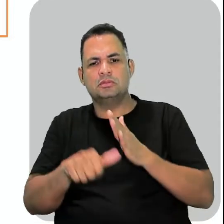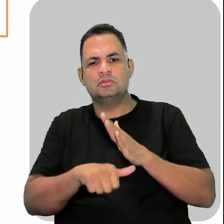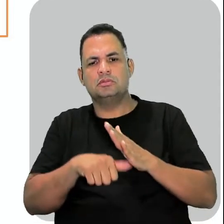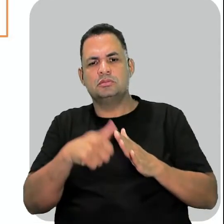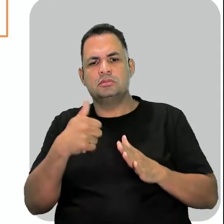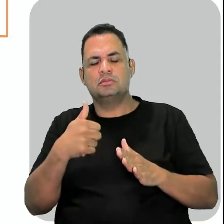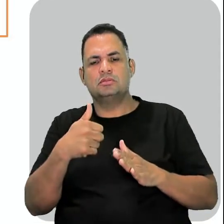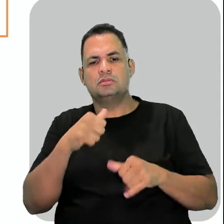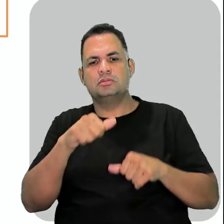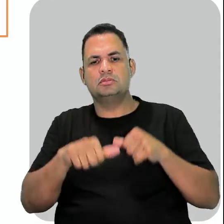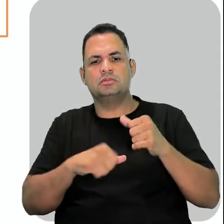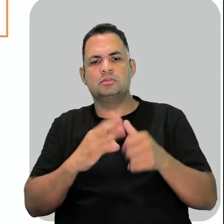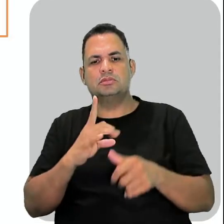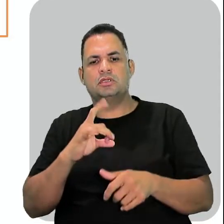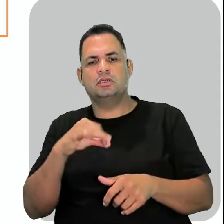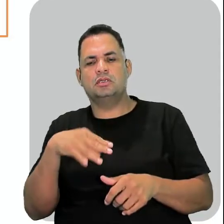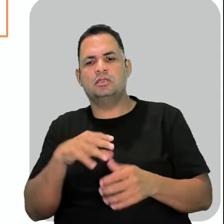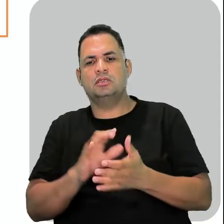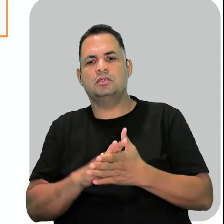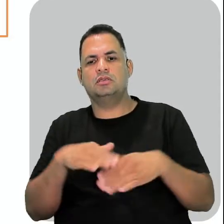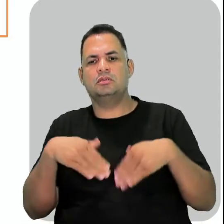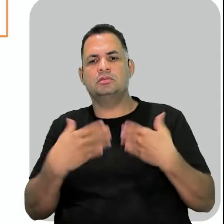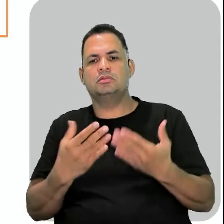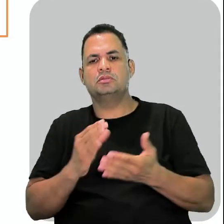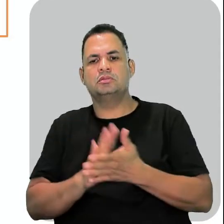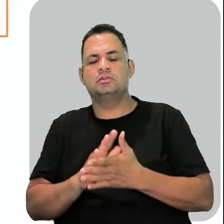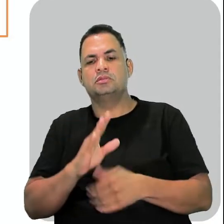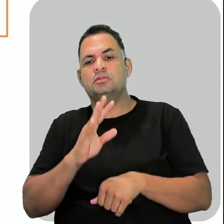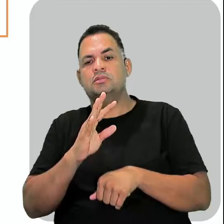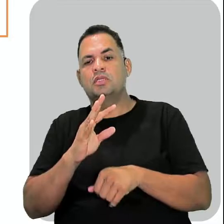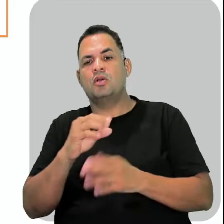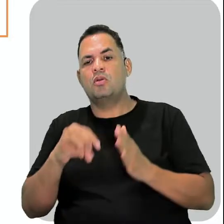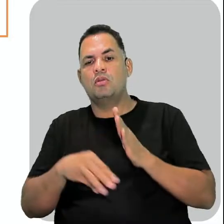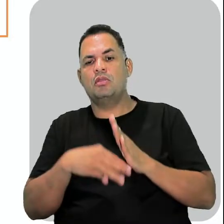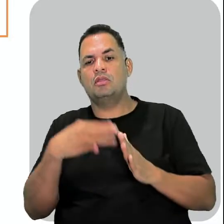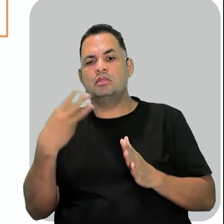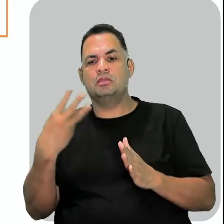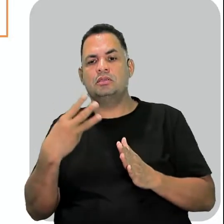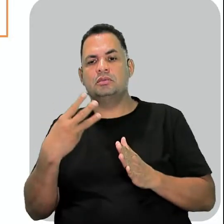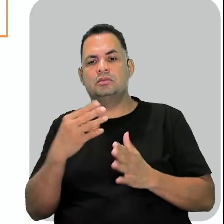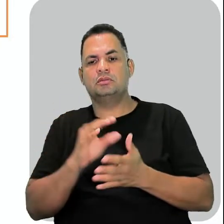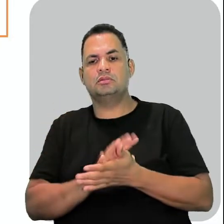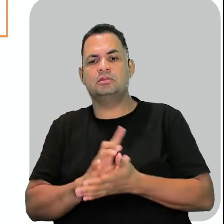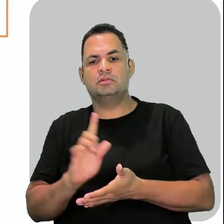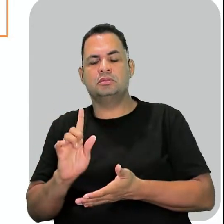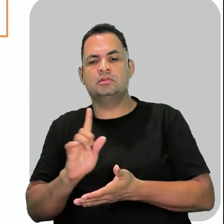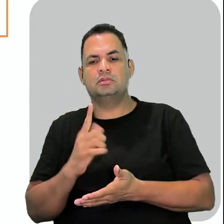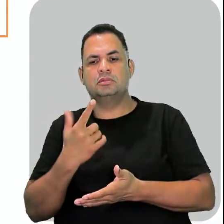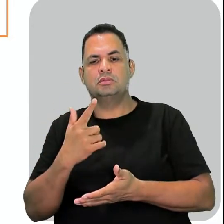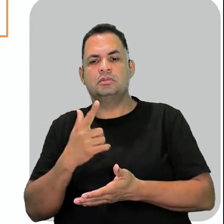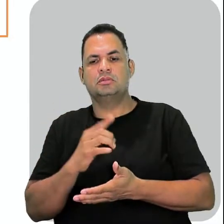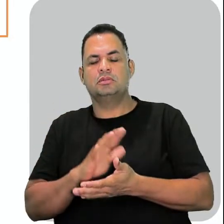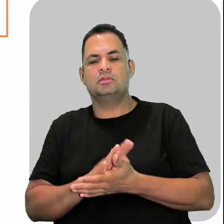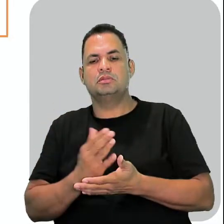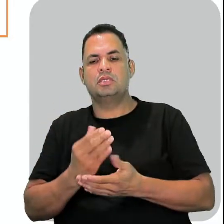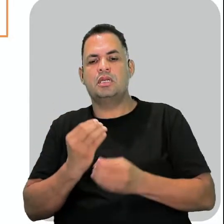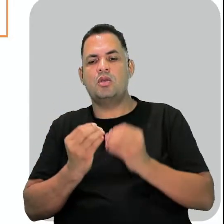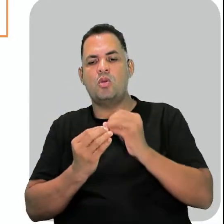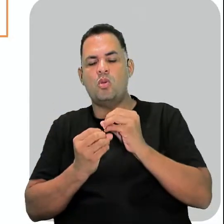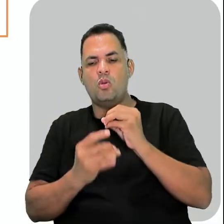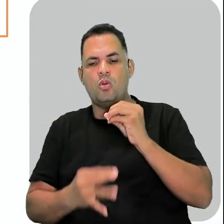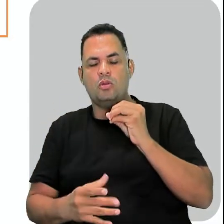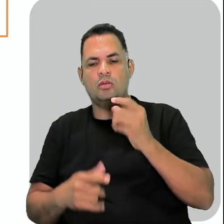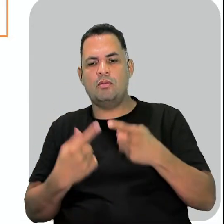formar cetona. E quando ele for um álcool terciário, ele não vai sofrer oxidação, pois não